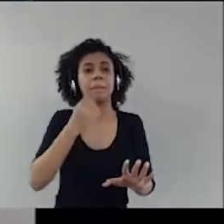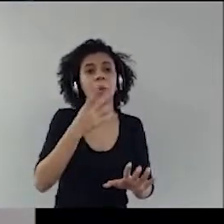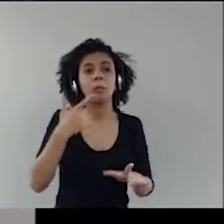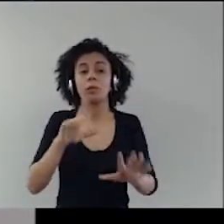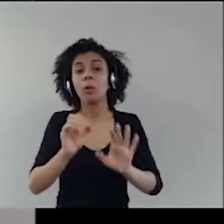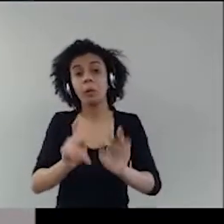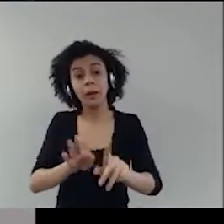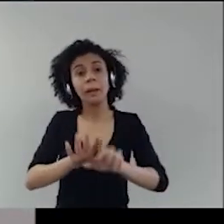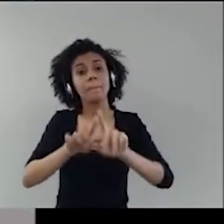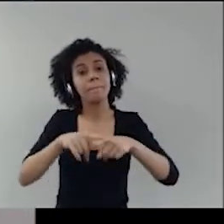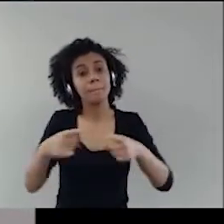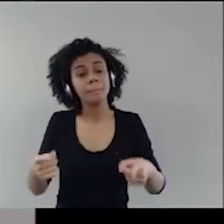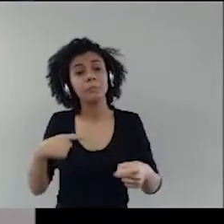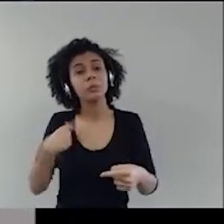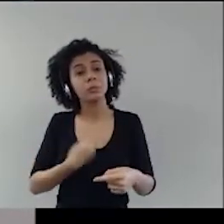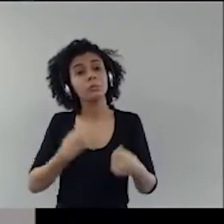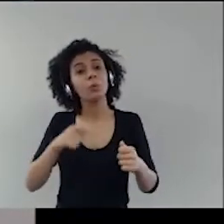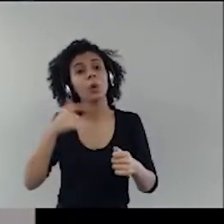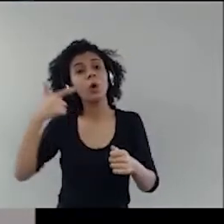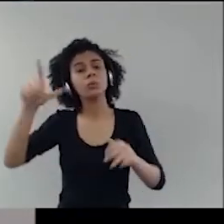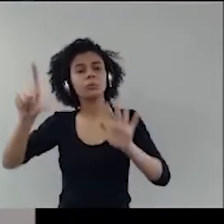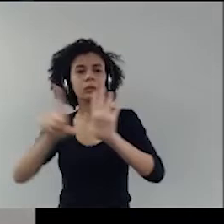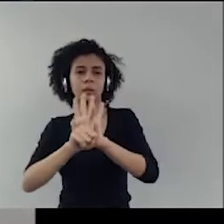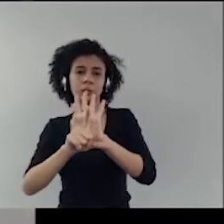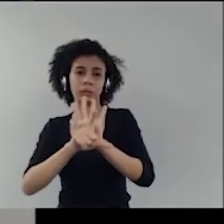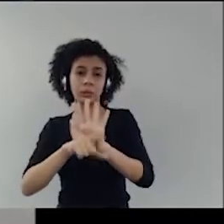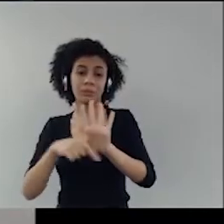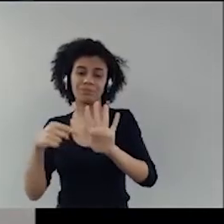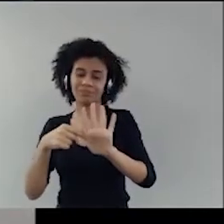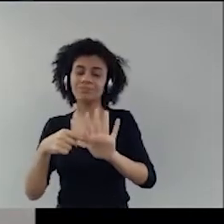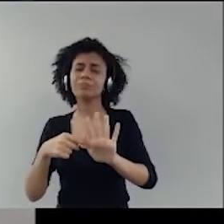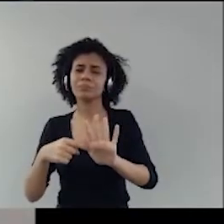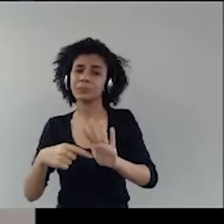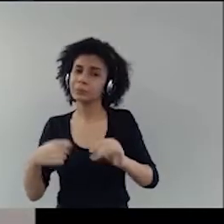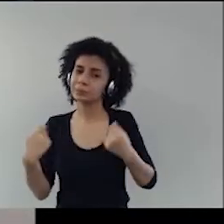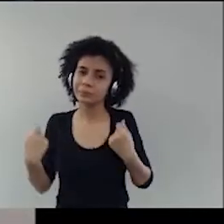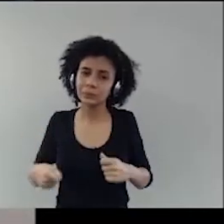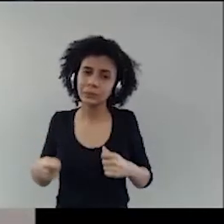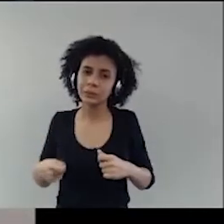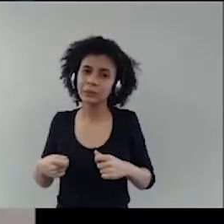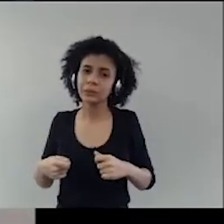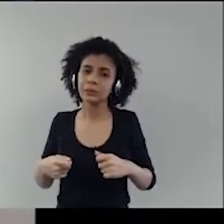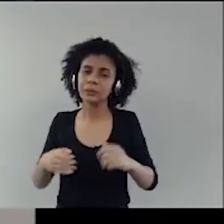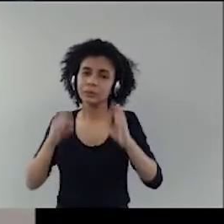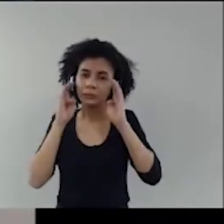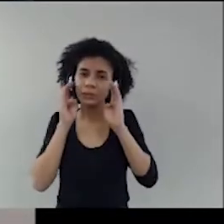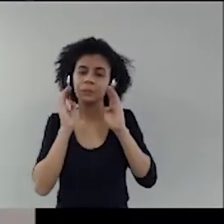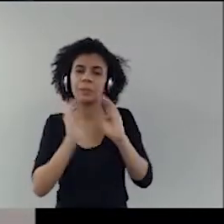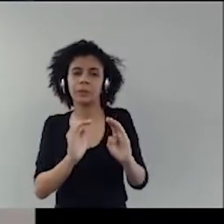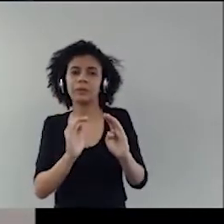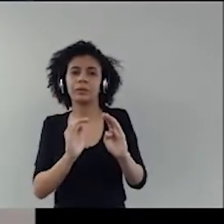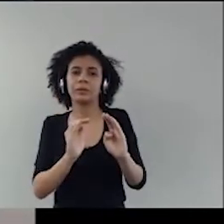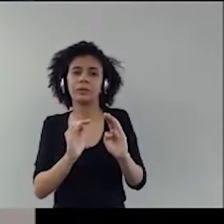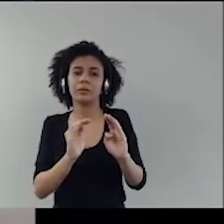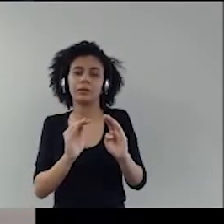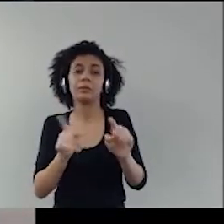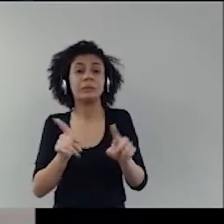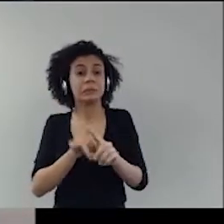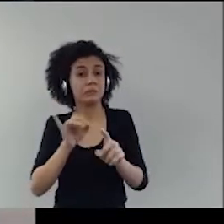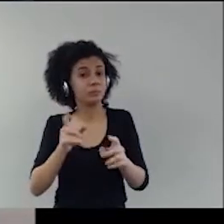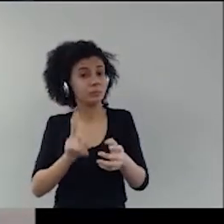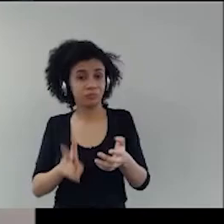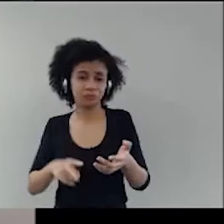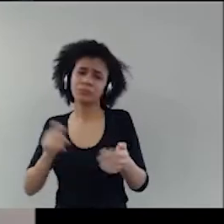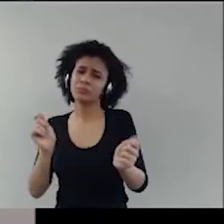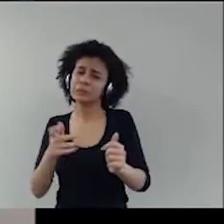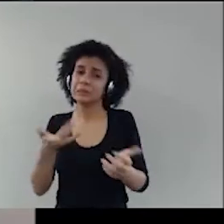contida, mas o fato é que a gente tem uma outra legislação. E ela haverá que ser devidamente respeitada, sob pena